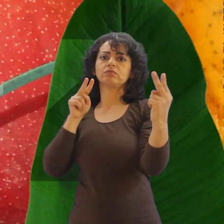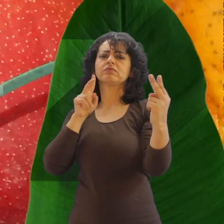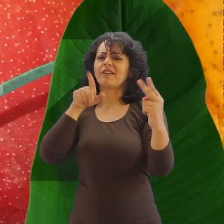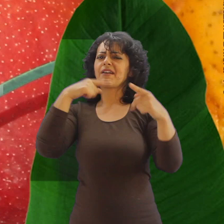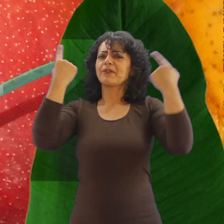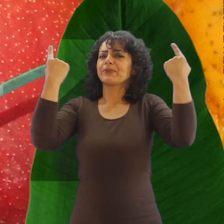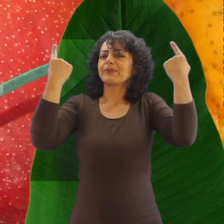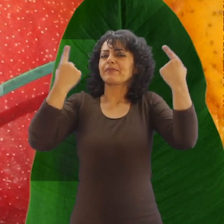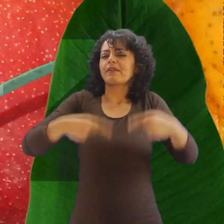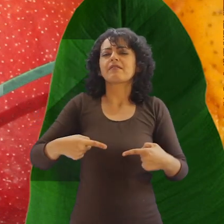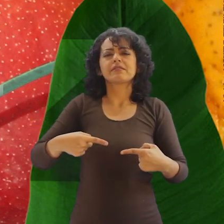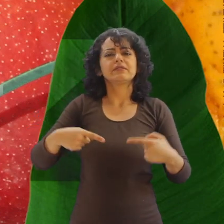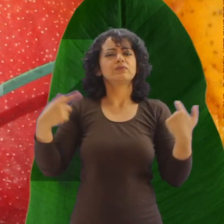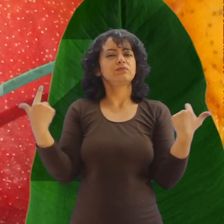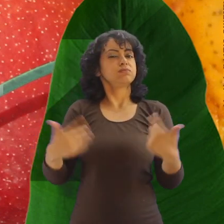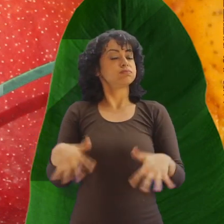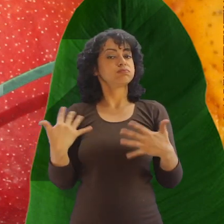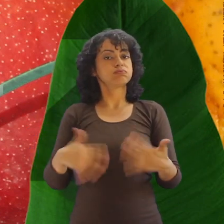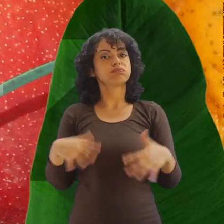né? E a gente vê como